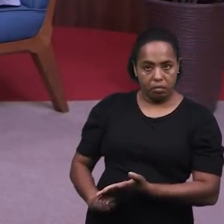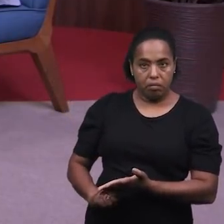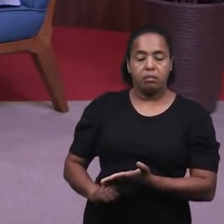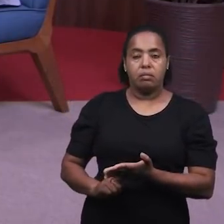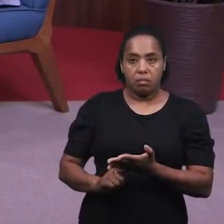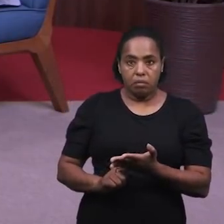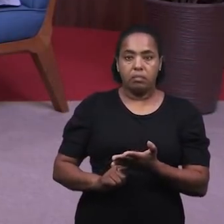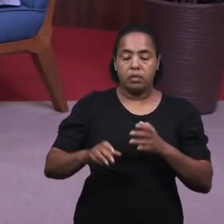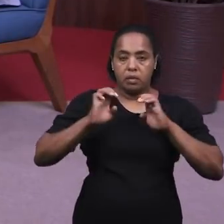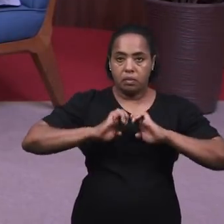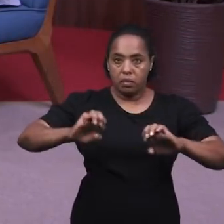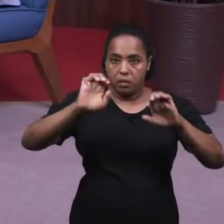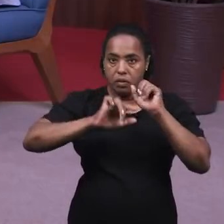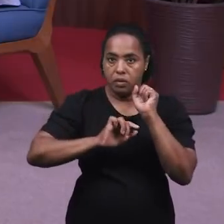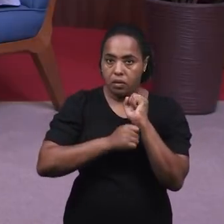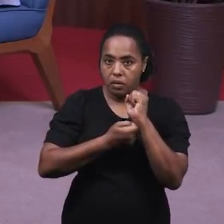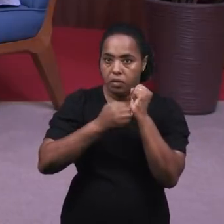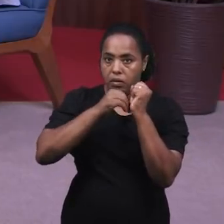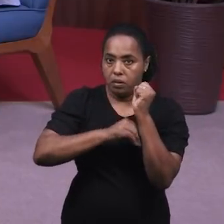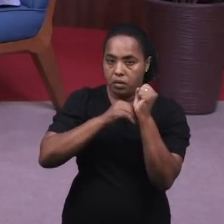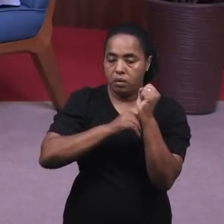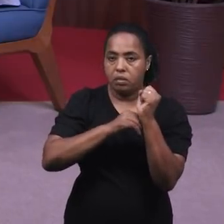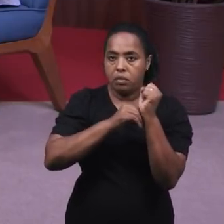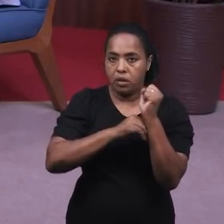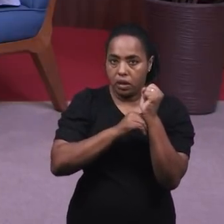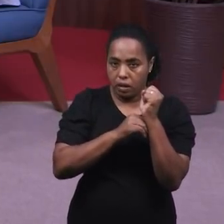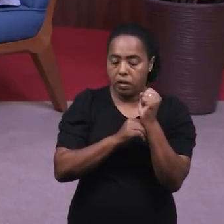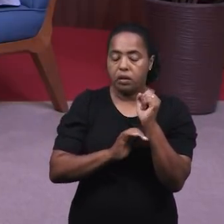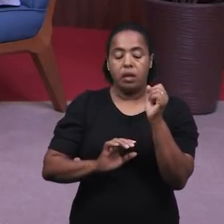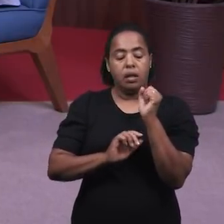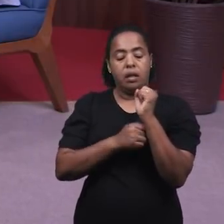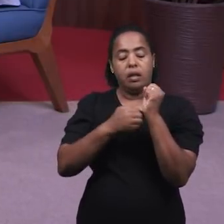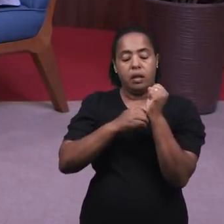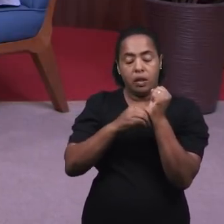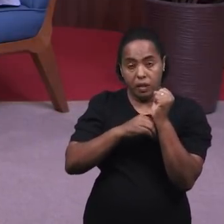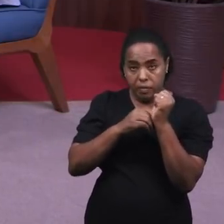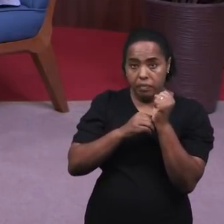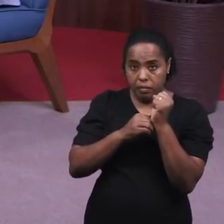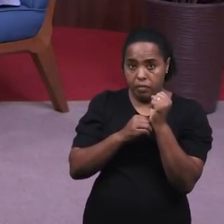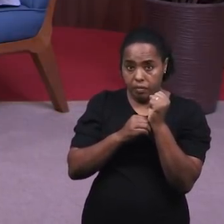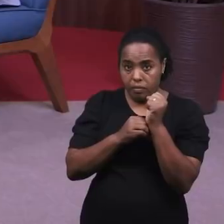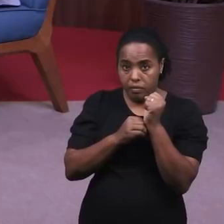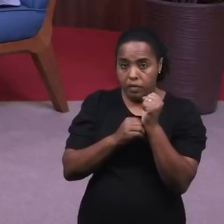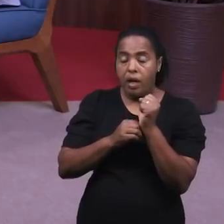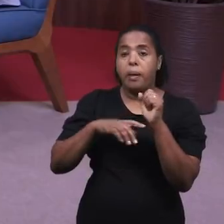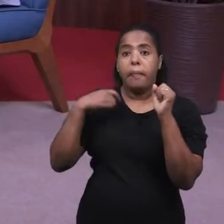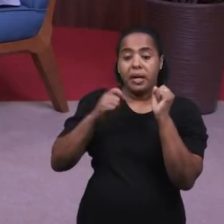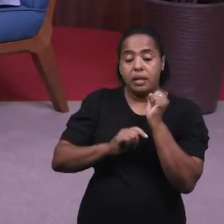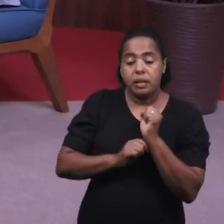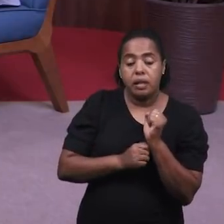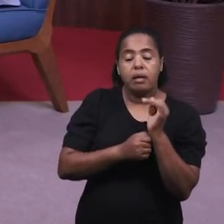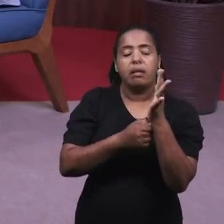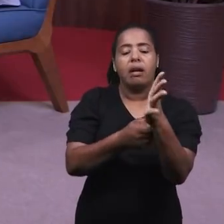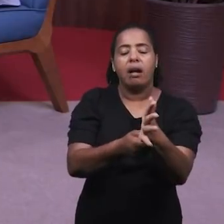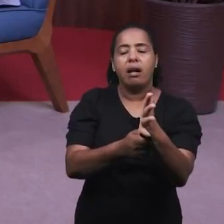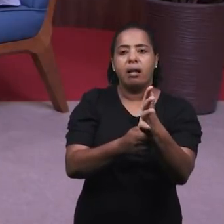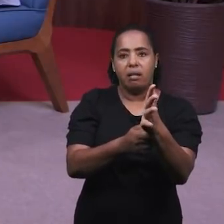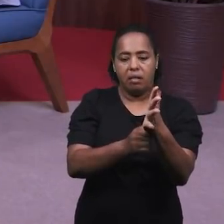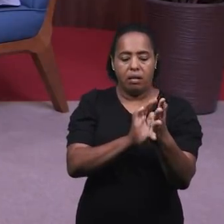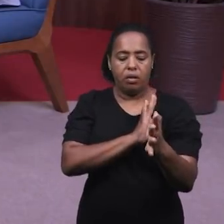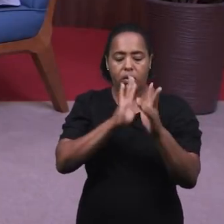um mistério, há um segredo, e este segredo, este mistério, precisa ser revelado ao coração do